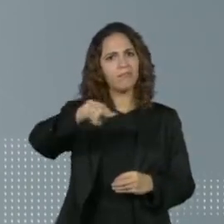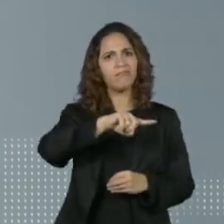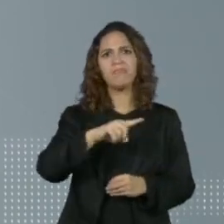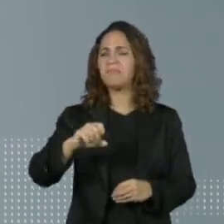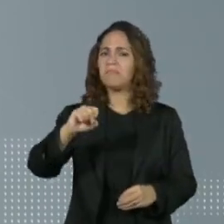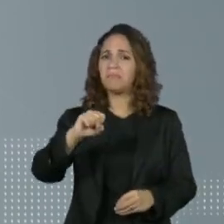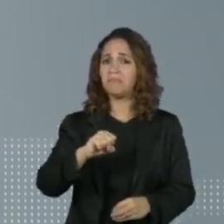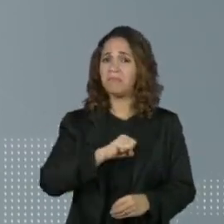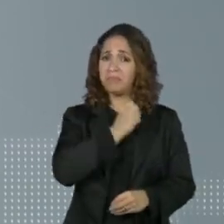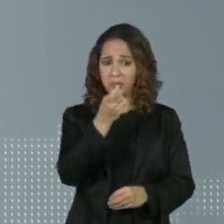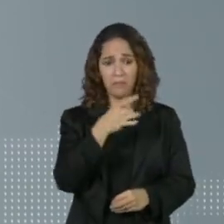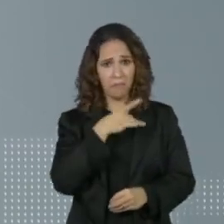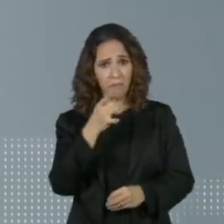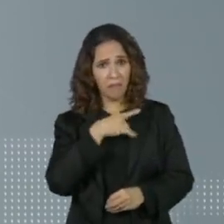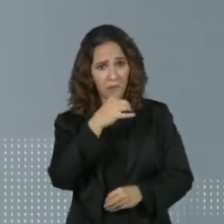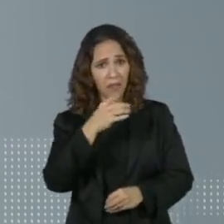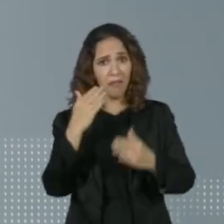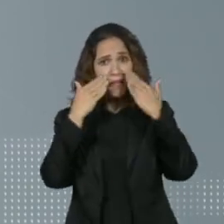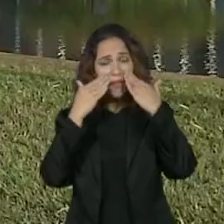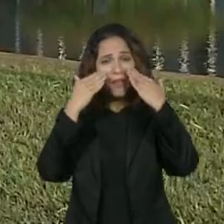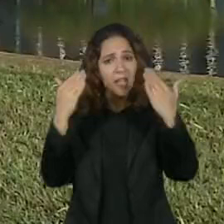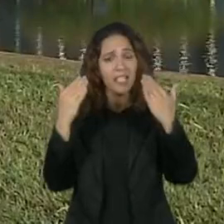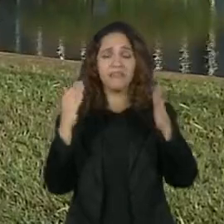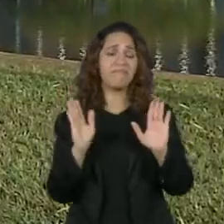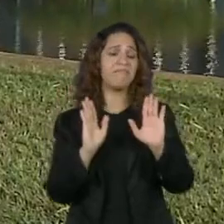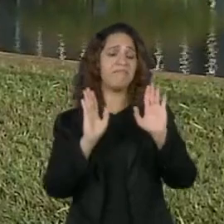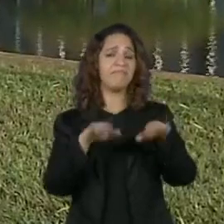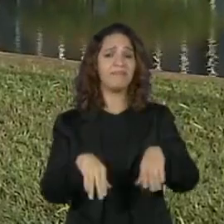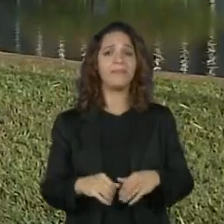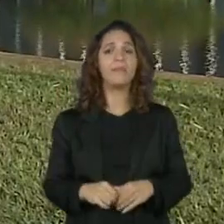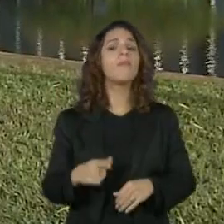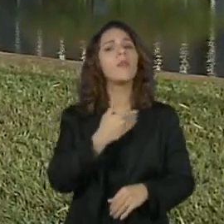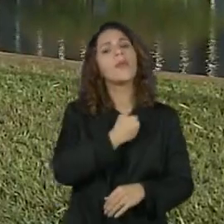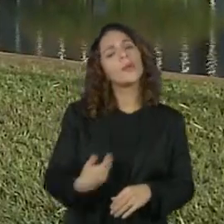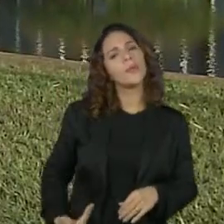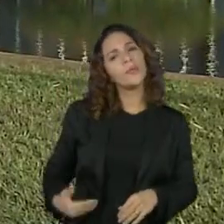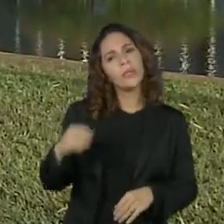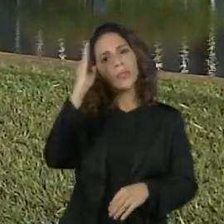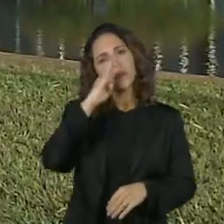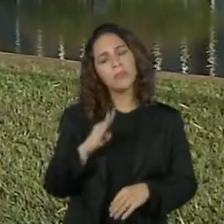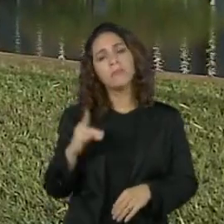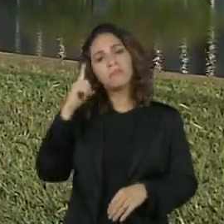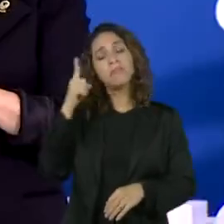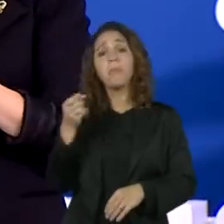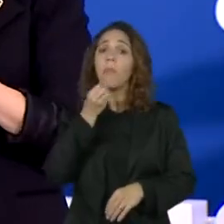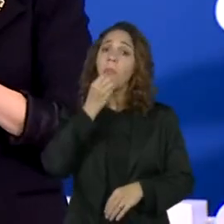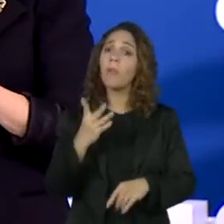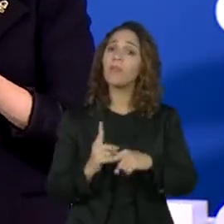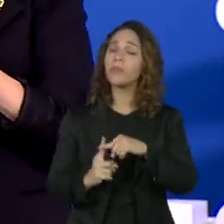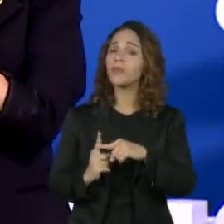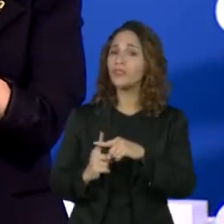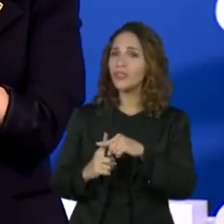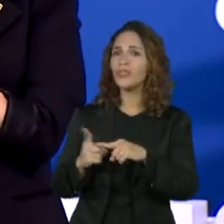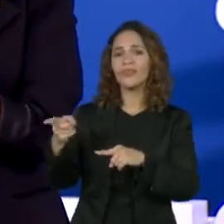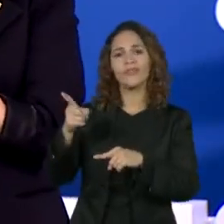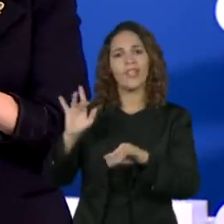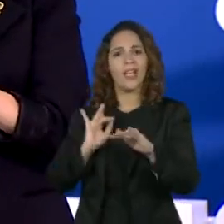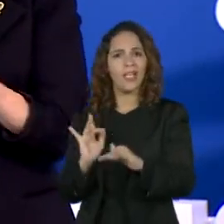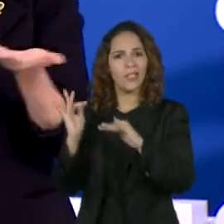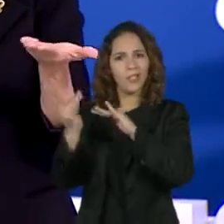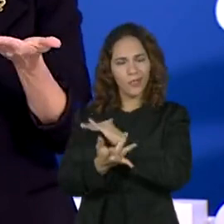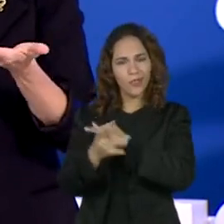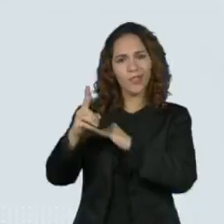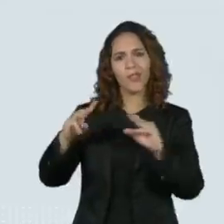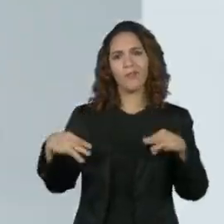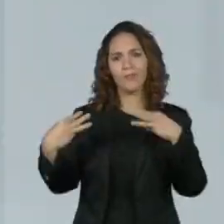aqueles que temem a liberdade de expressão de estudo o governo brasileiro recebeu a transação como uma boa notícia e suas redes sociais o